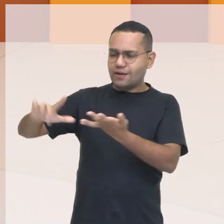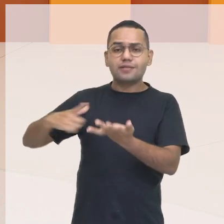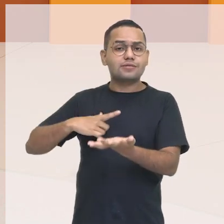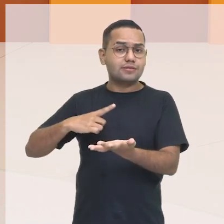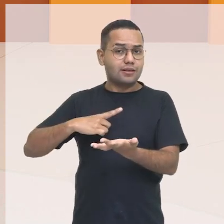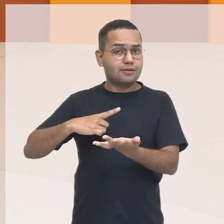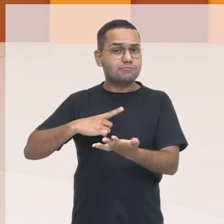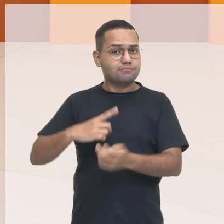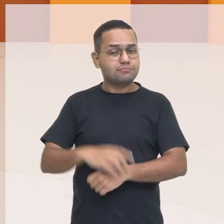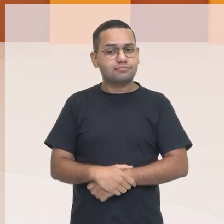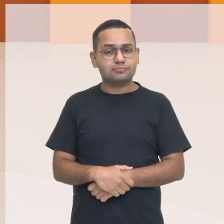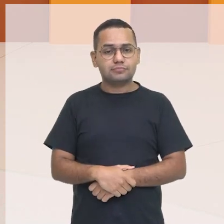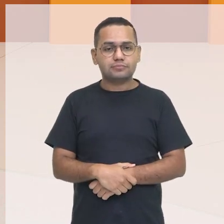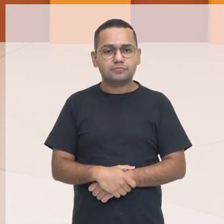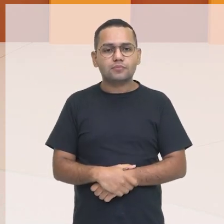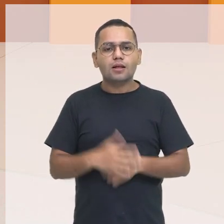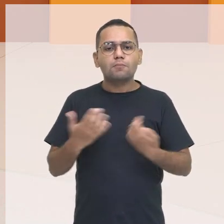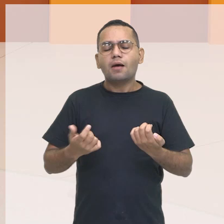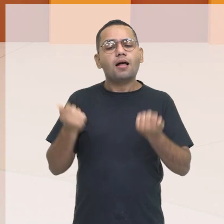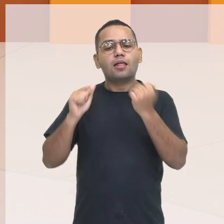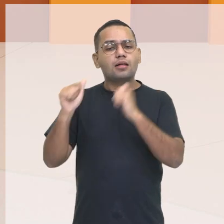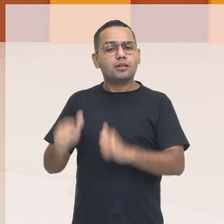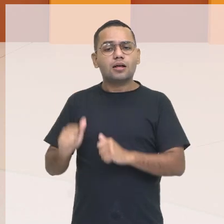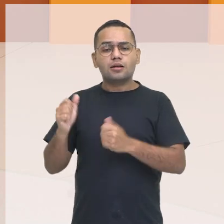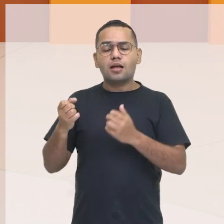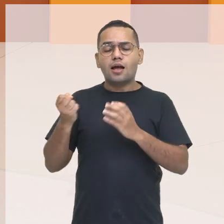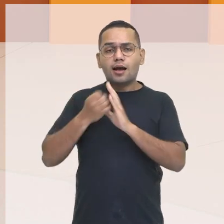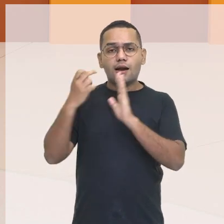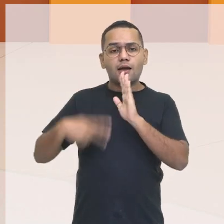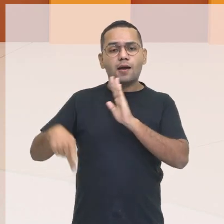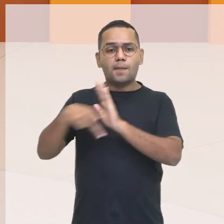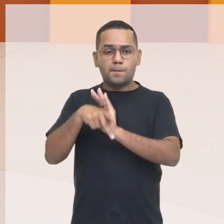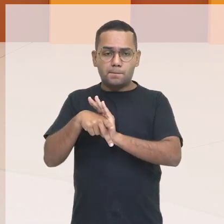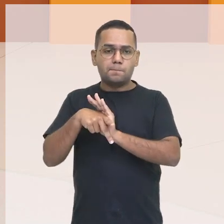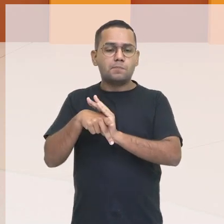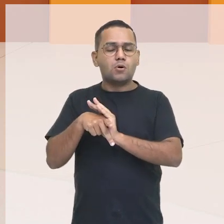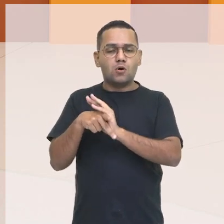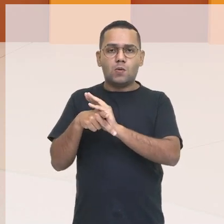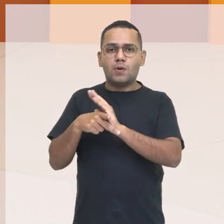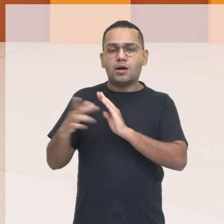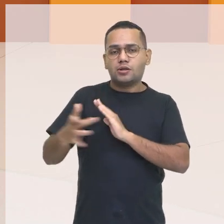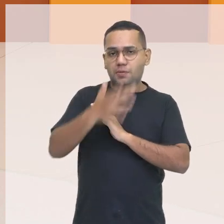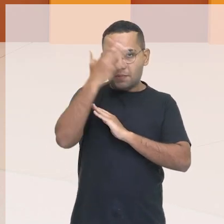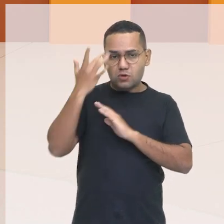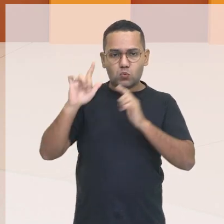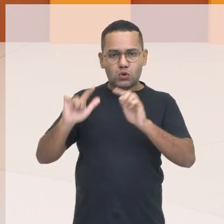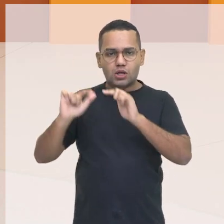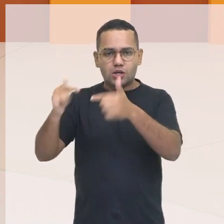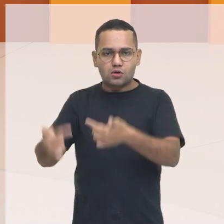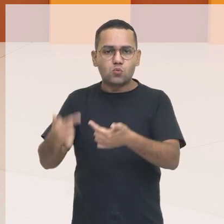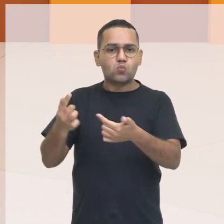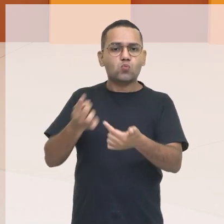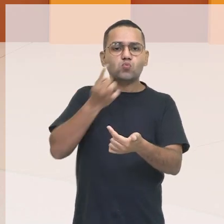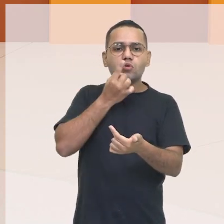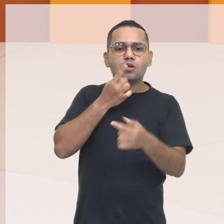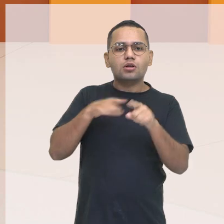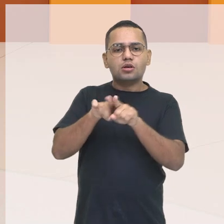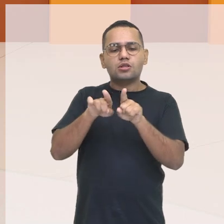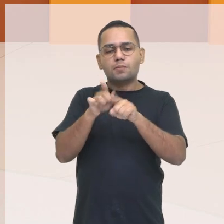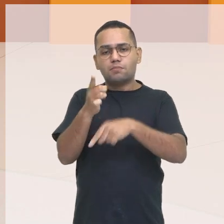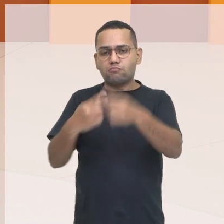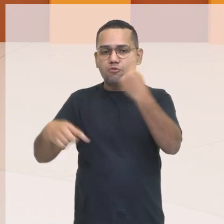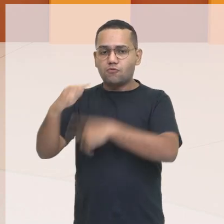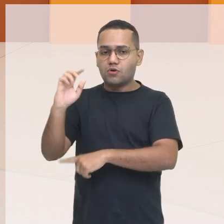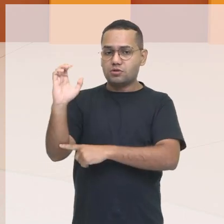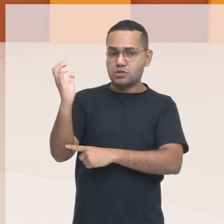morais decorrente dos avanços científicos e tecnológicos da biomedicina. Então,